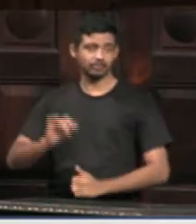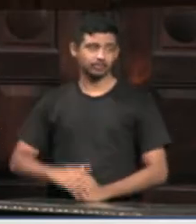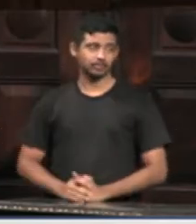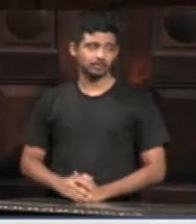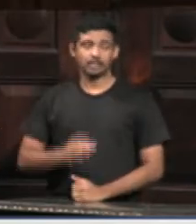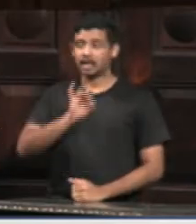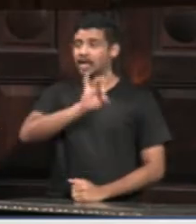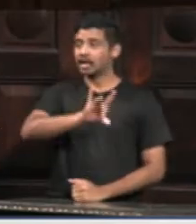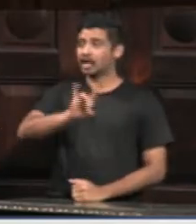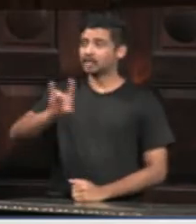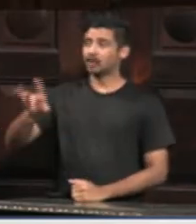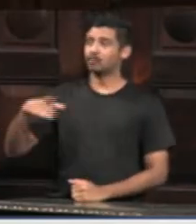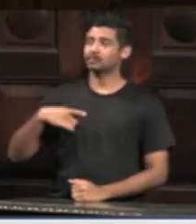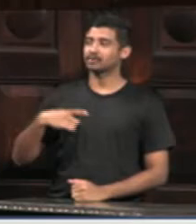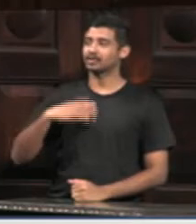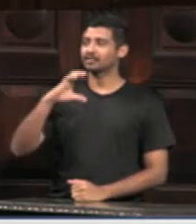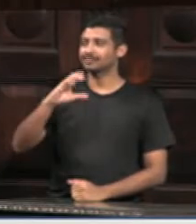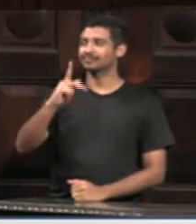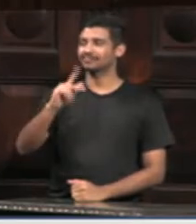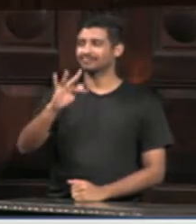um tem um CPF,